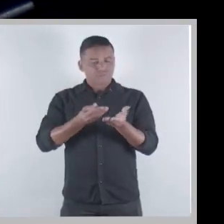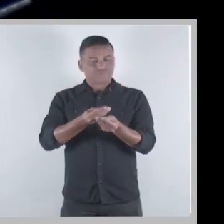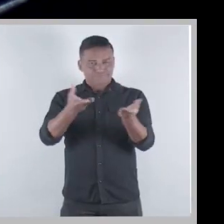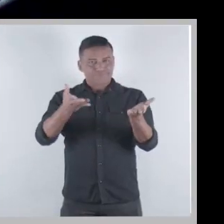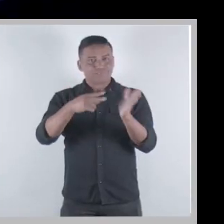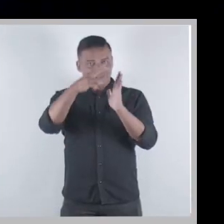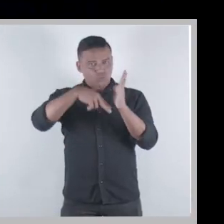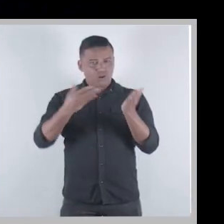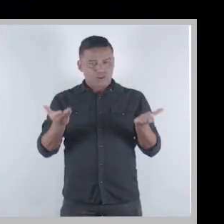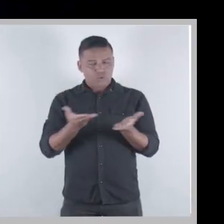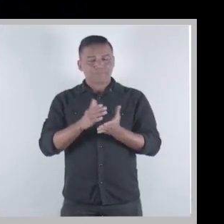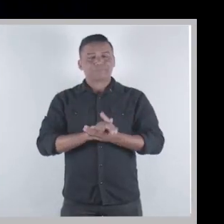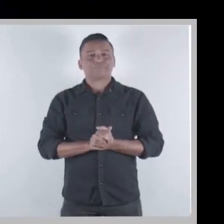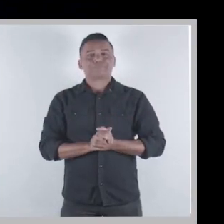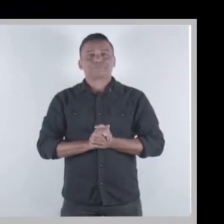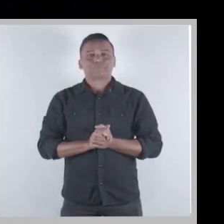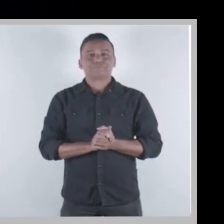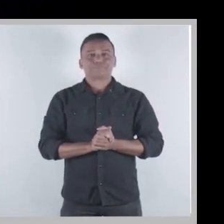agora.